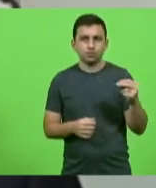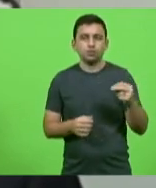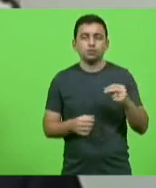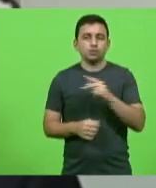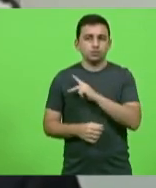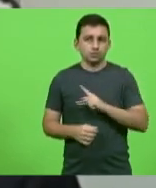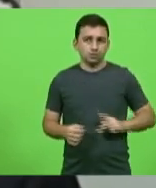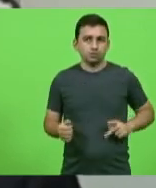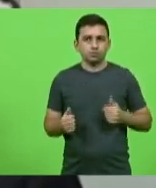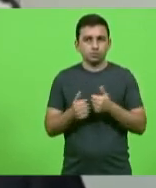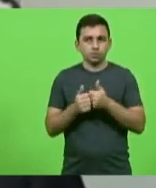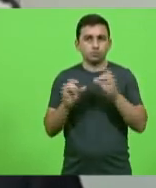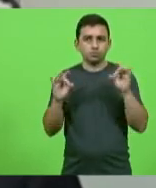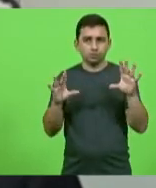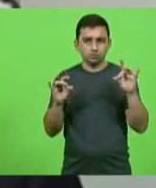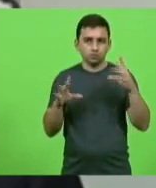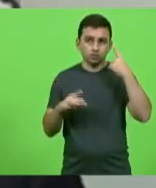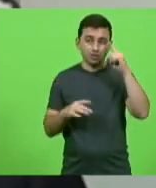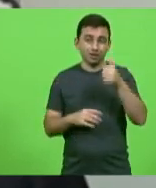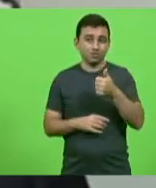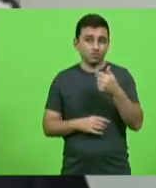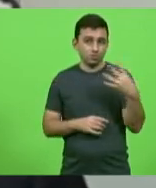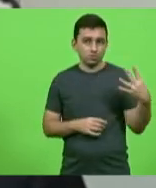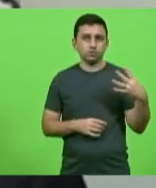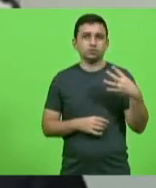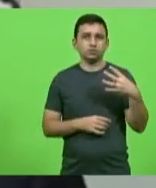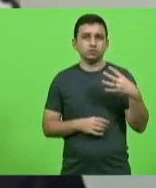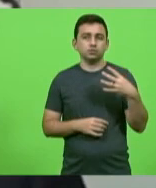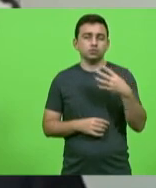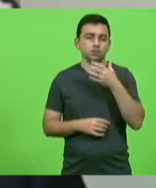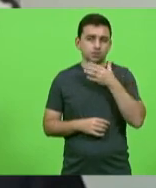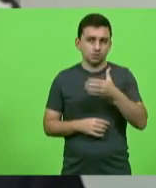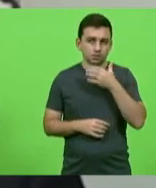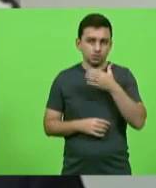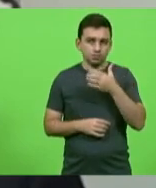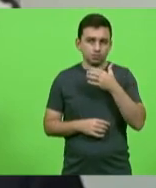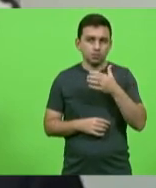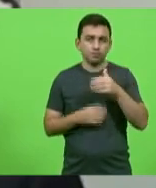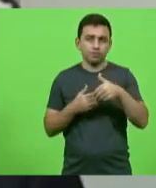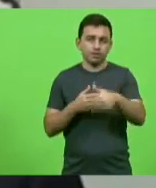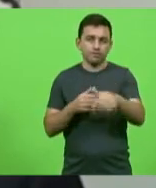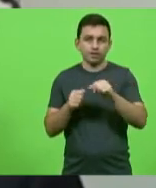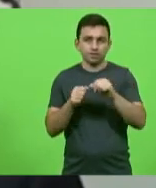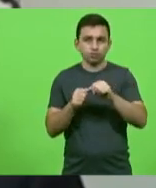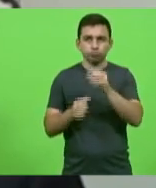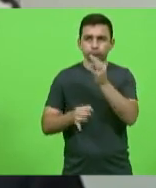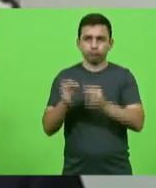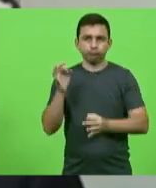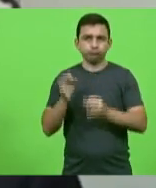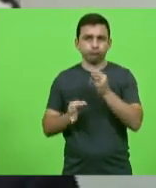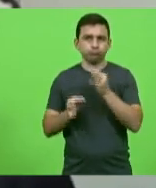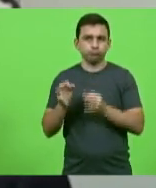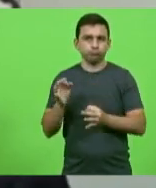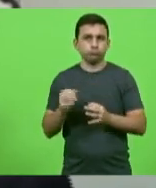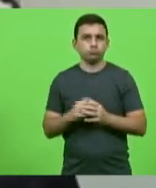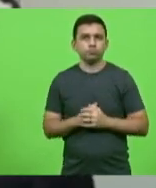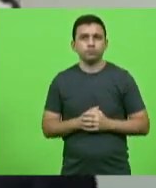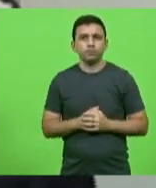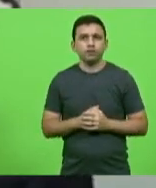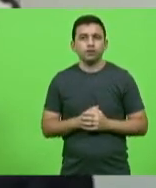especial designou o dia Quatorze de Dezembro para de 2020 para a realização da sessão de julgamento